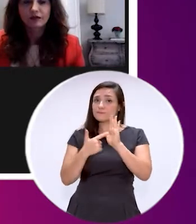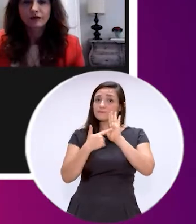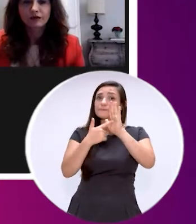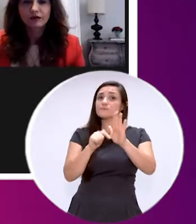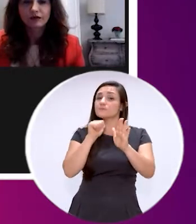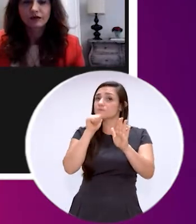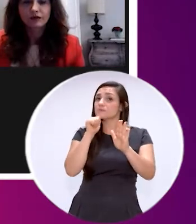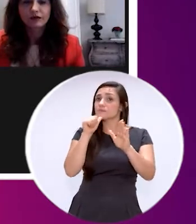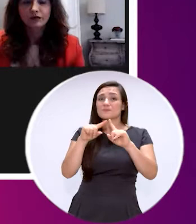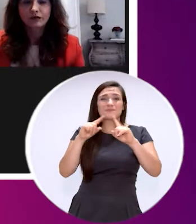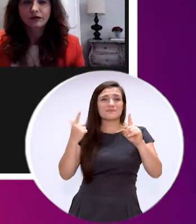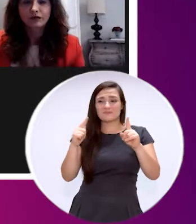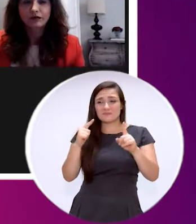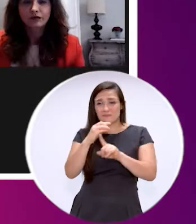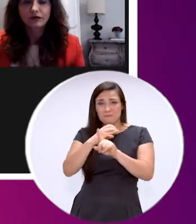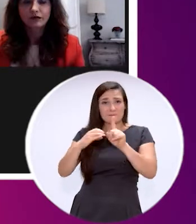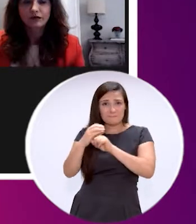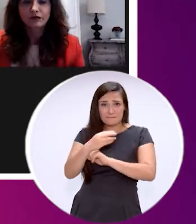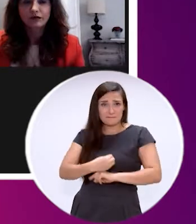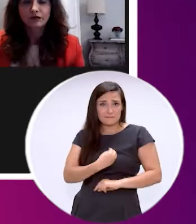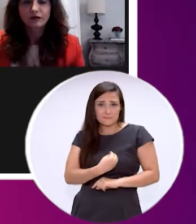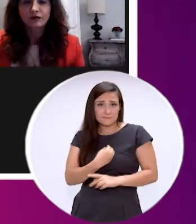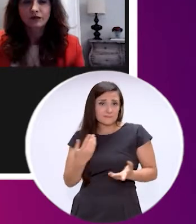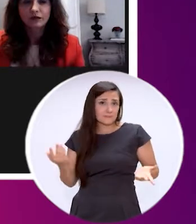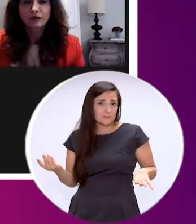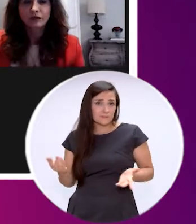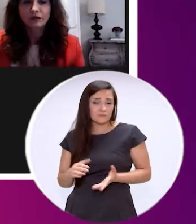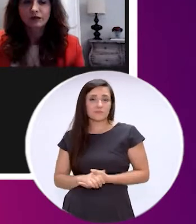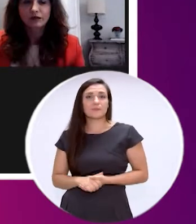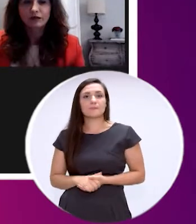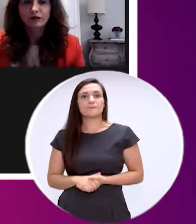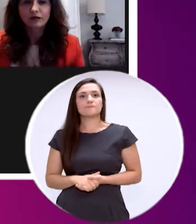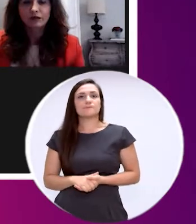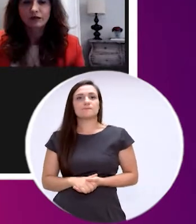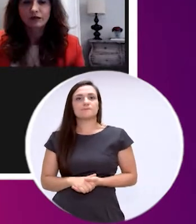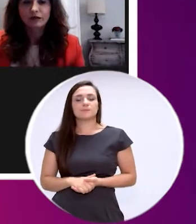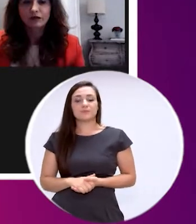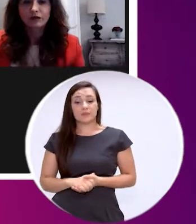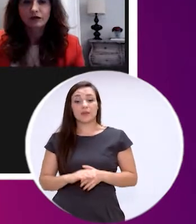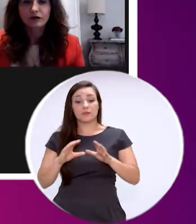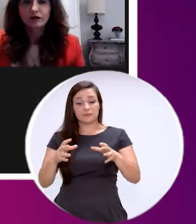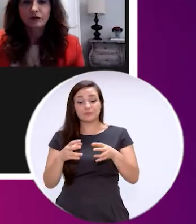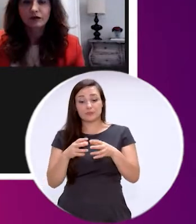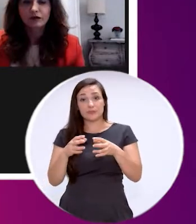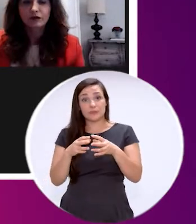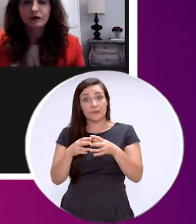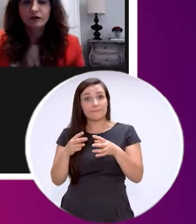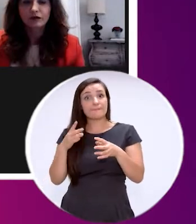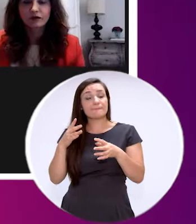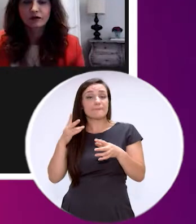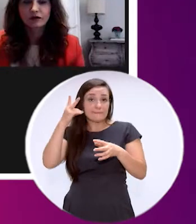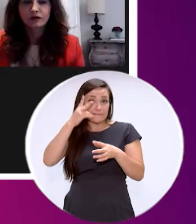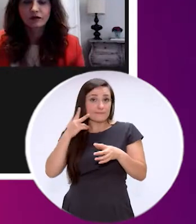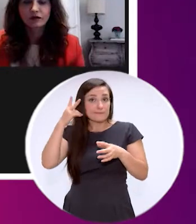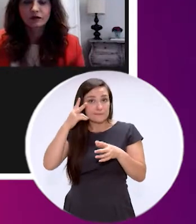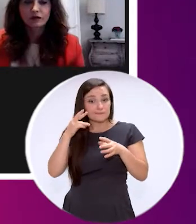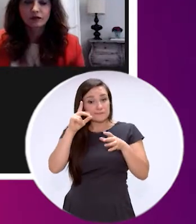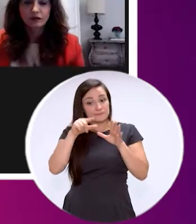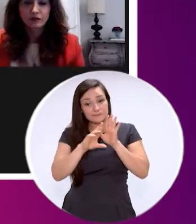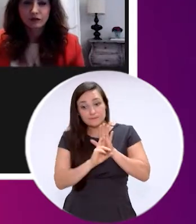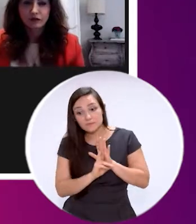teve o envolvimento da comunidade. Eu acredito muito que o parlamento foi feito e pensado para ser